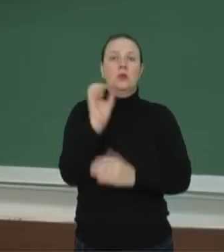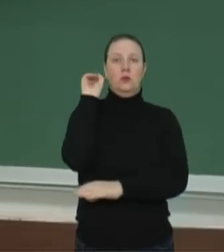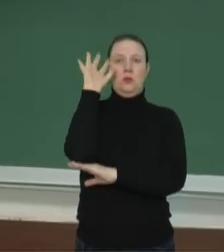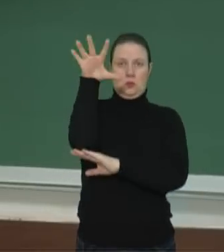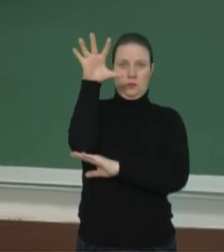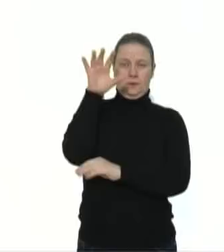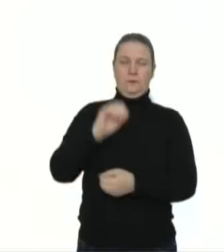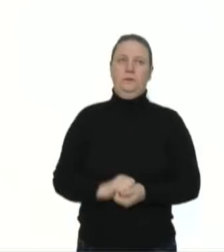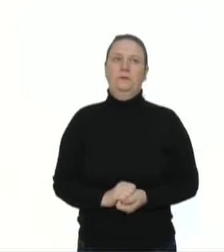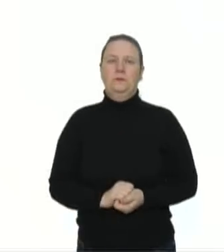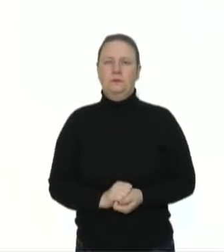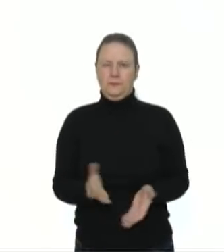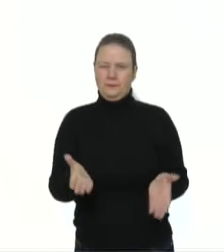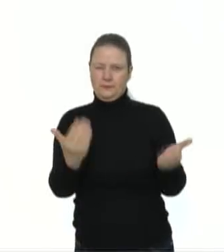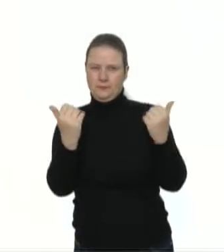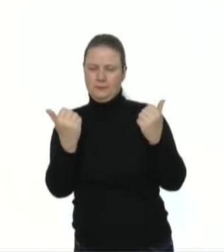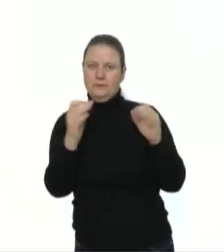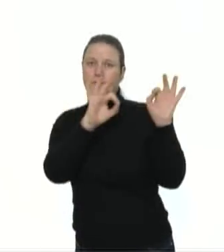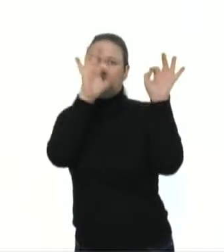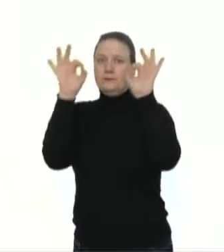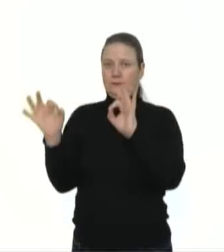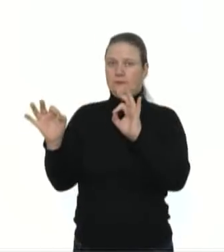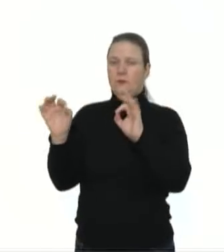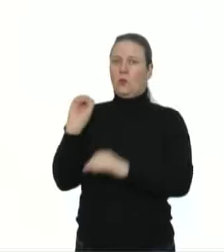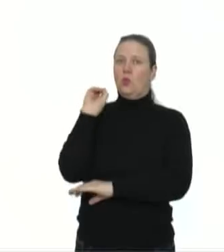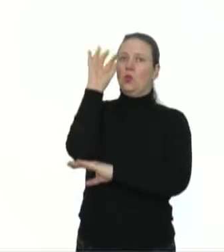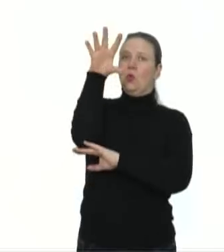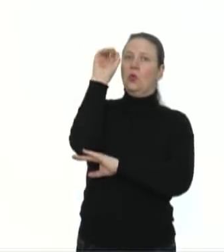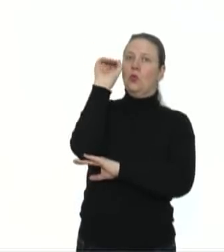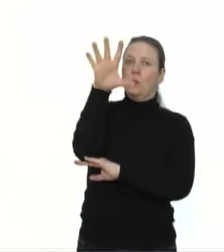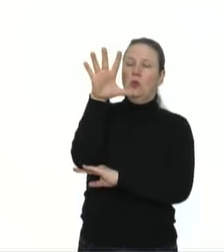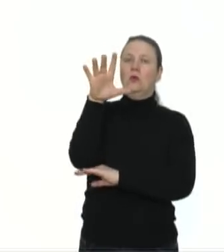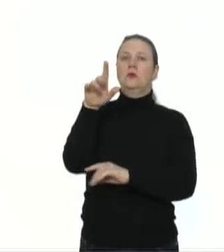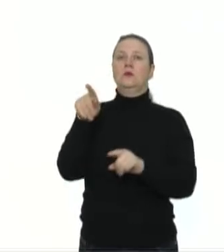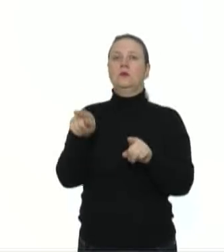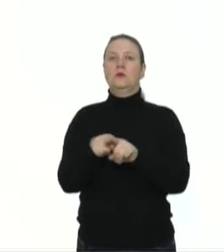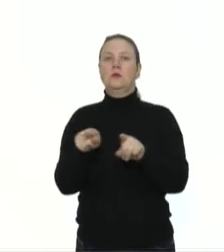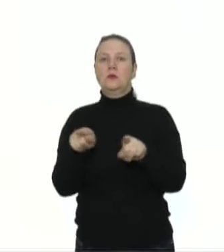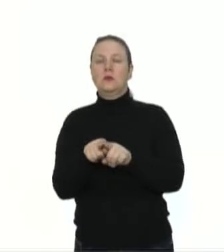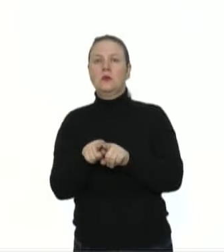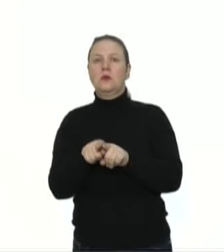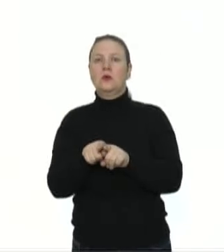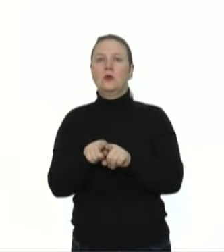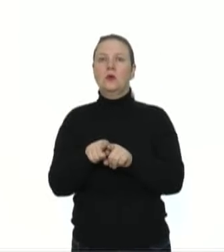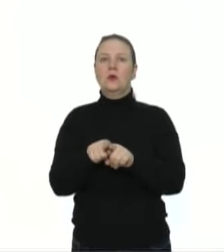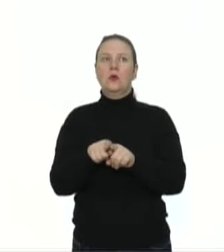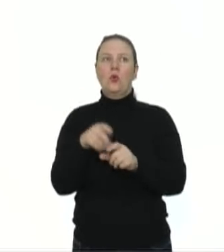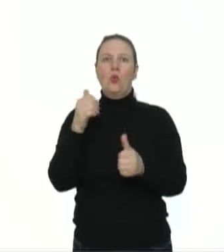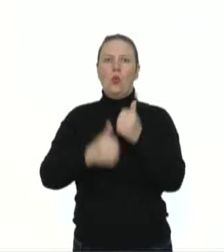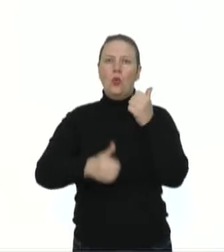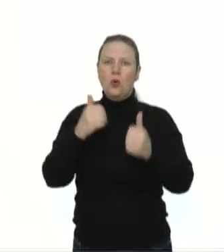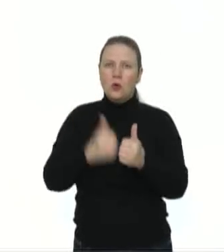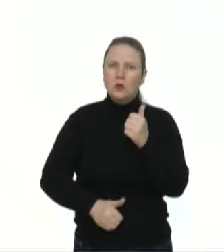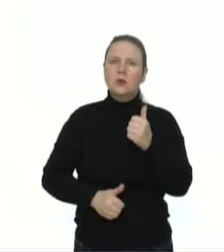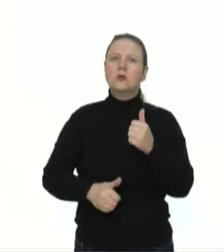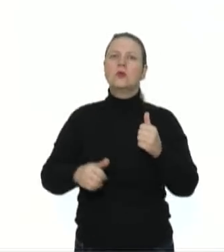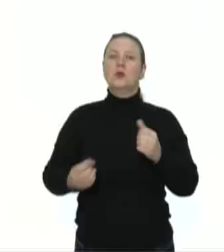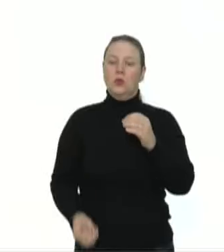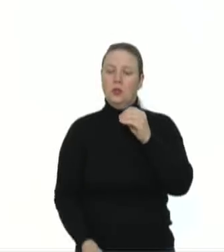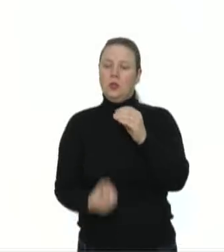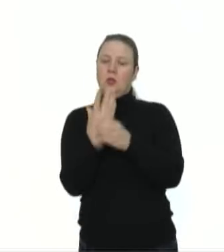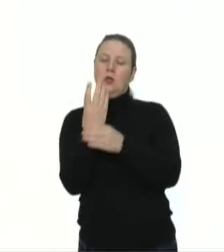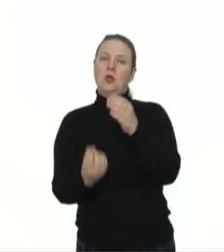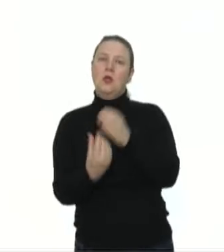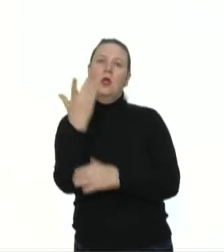lá? O basquetebol ou basquete é um esporte coletivo criado nos